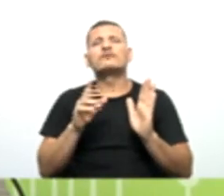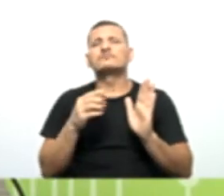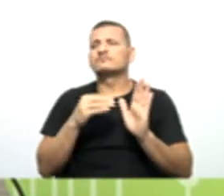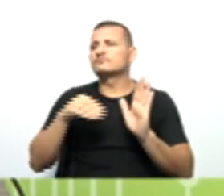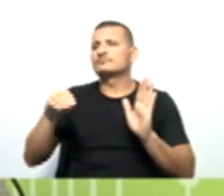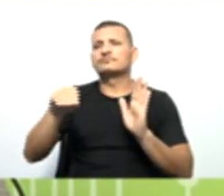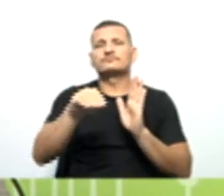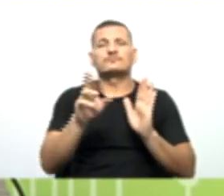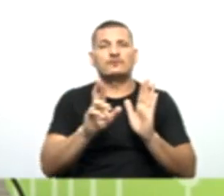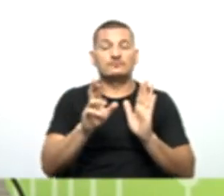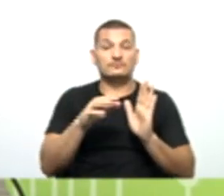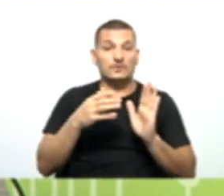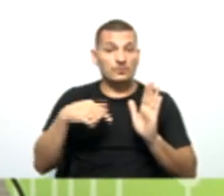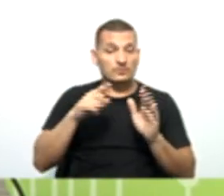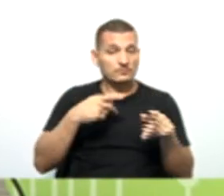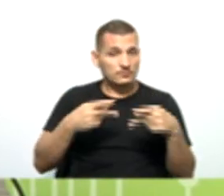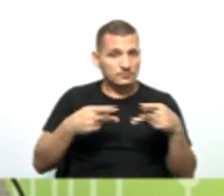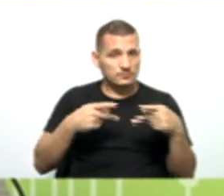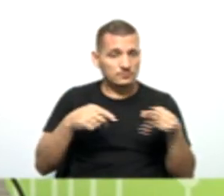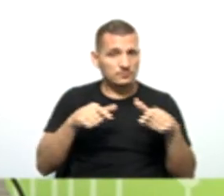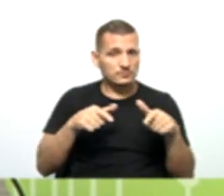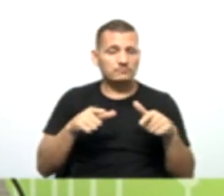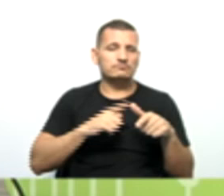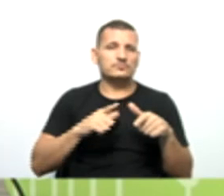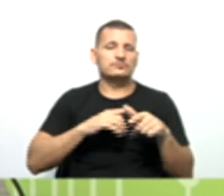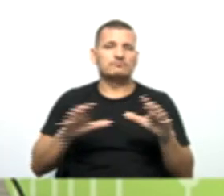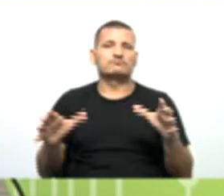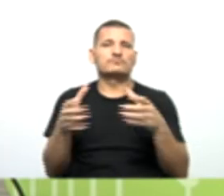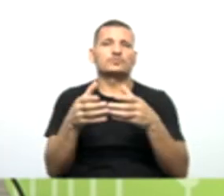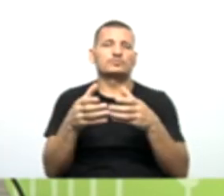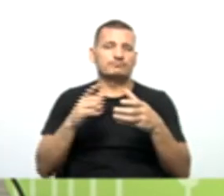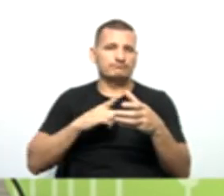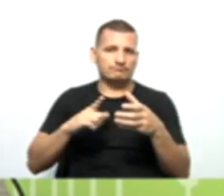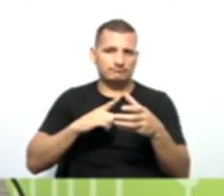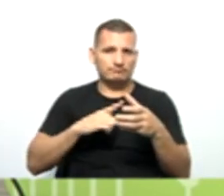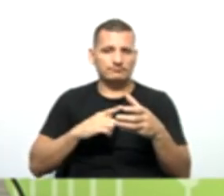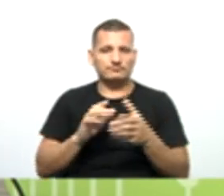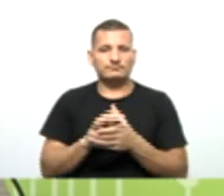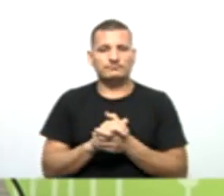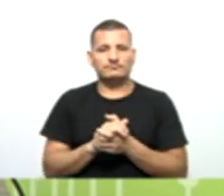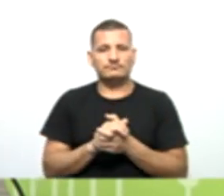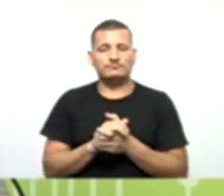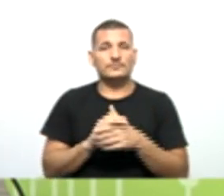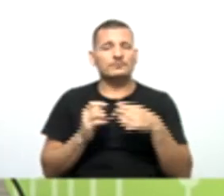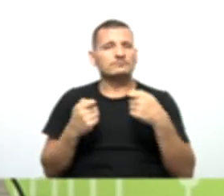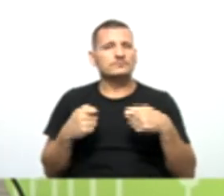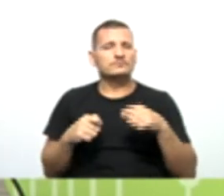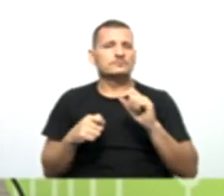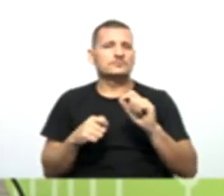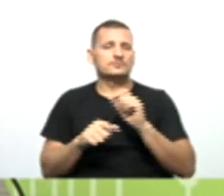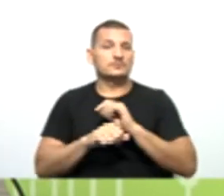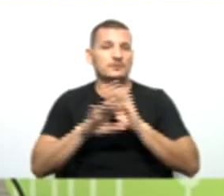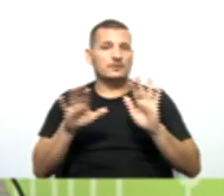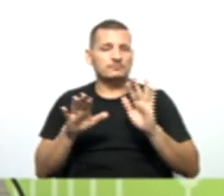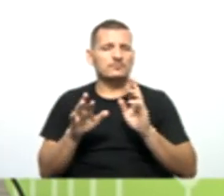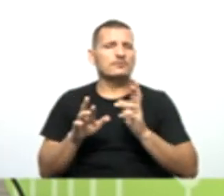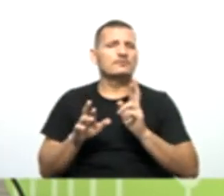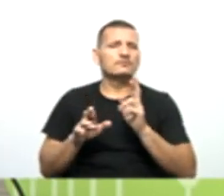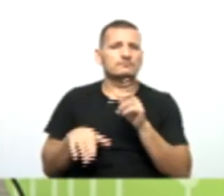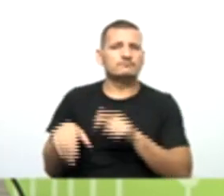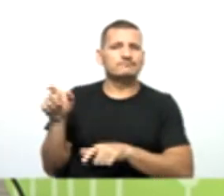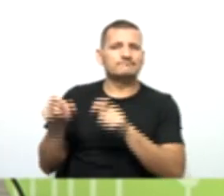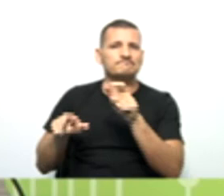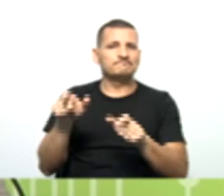Quando a gente trabalha com projetos, é comum que a gente tenha toda uma equipe envolvida. Então, algo que tem que ficar bem esclarecido é quem são as